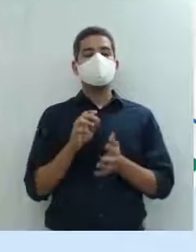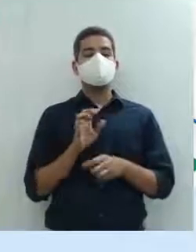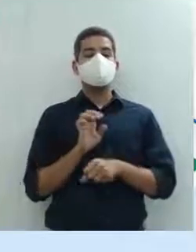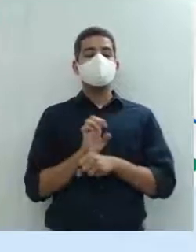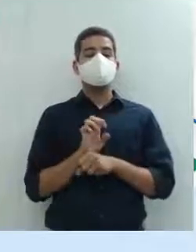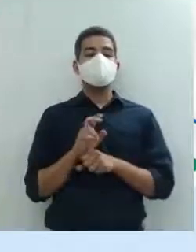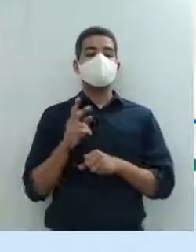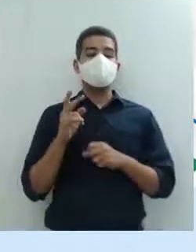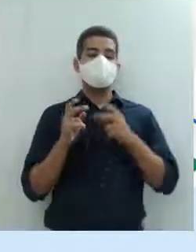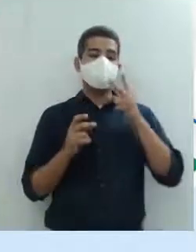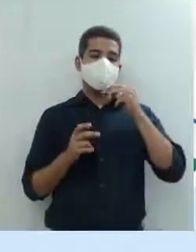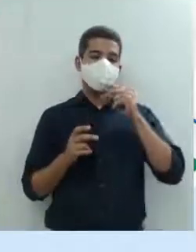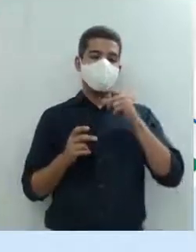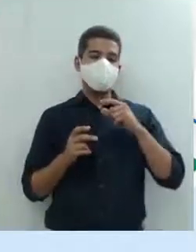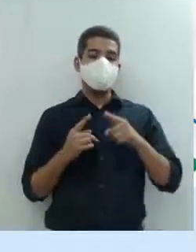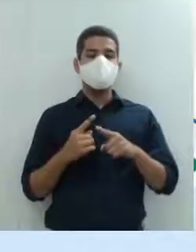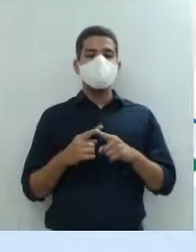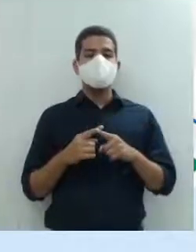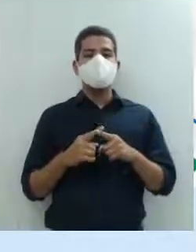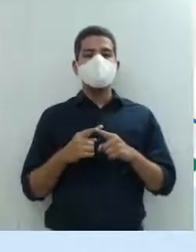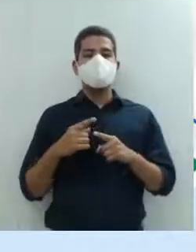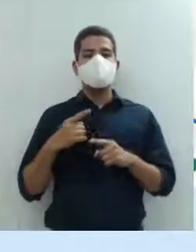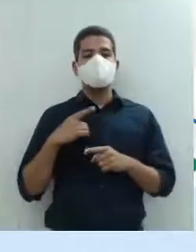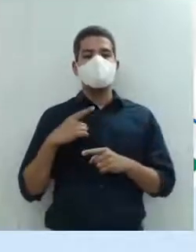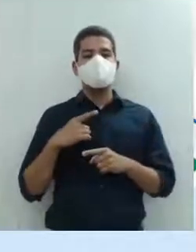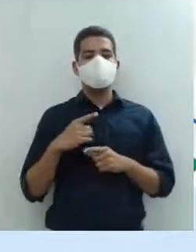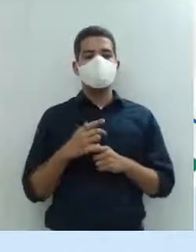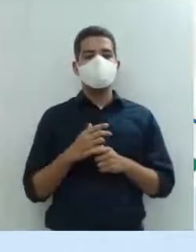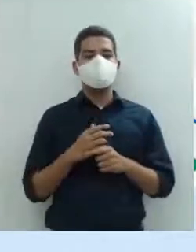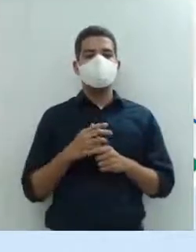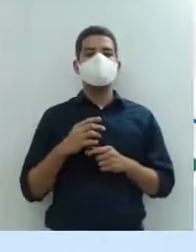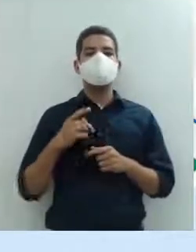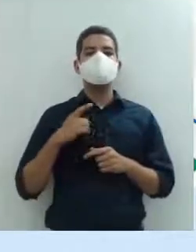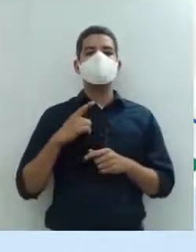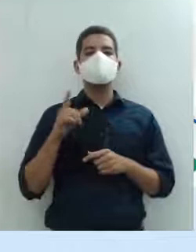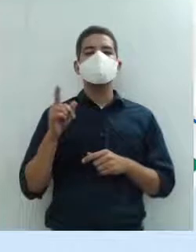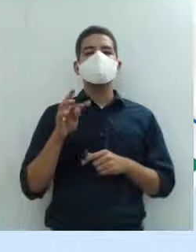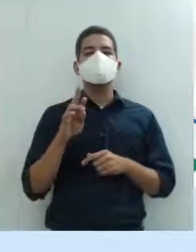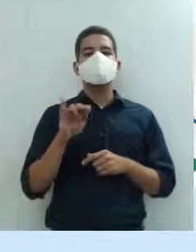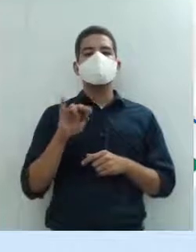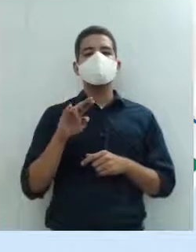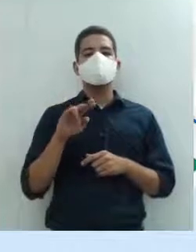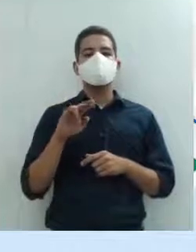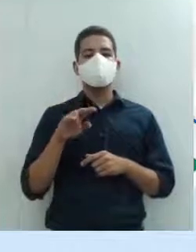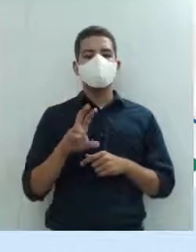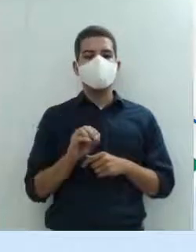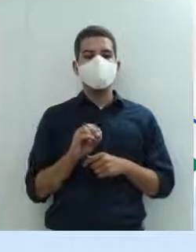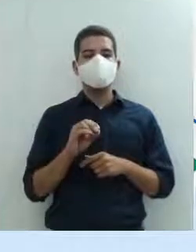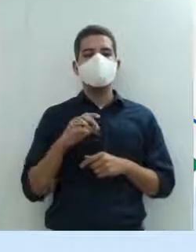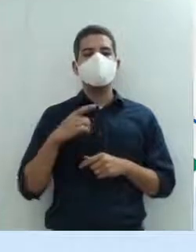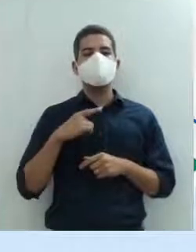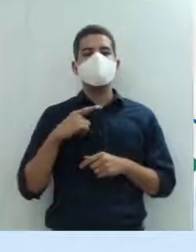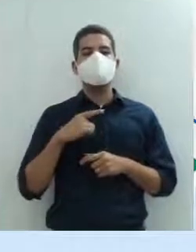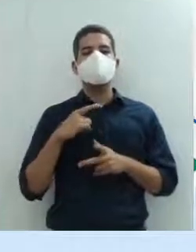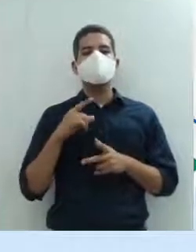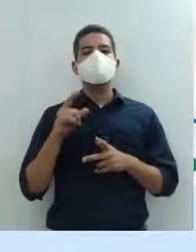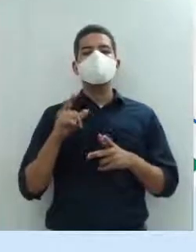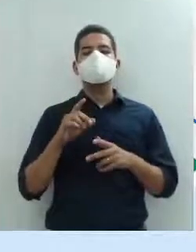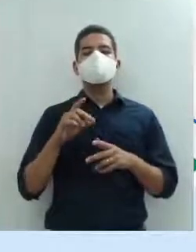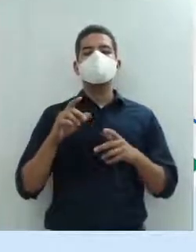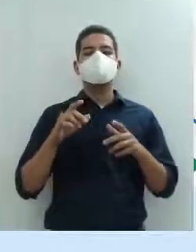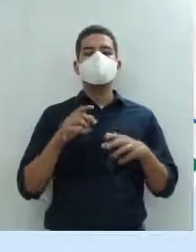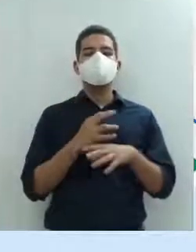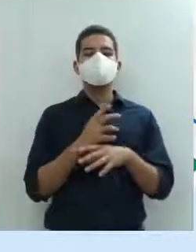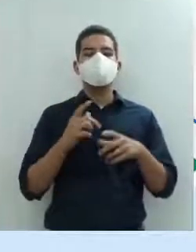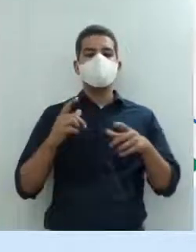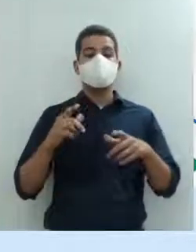quente e outros conseguem ser um pouco mais frio, né? A gente fala aí de Triunfo, um abraço pessoal de Triunfo, a cidade mais alta do estado de Pernambuco,